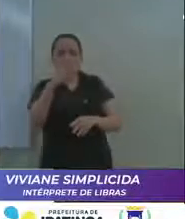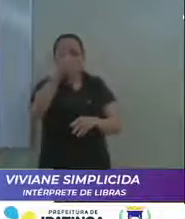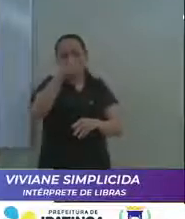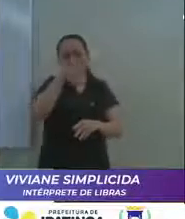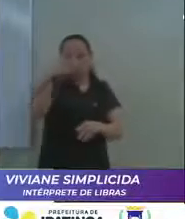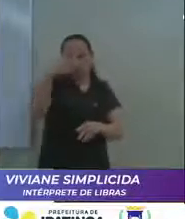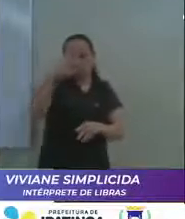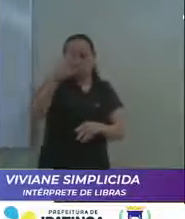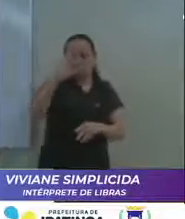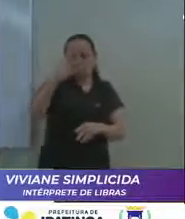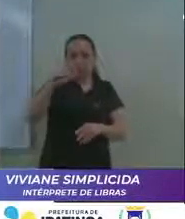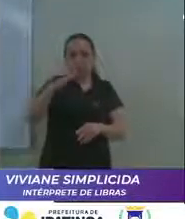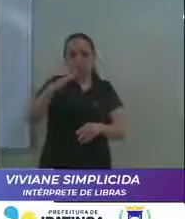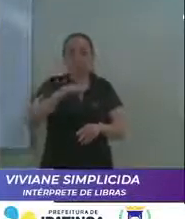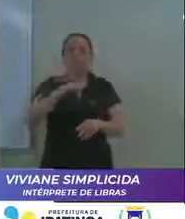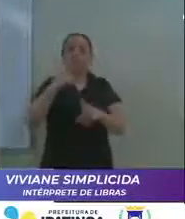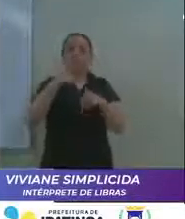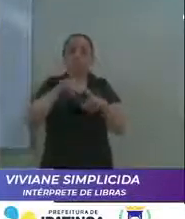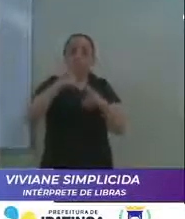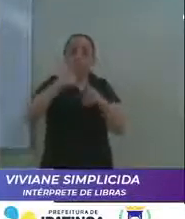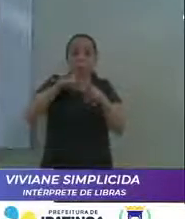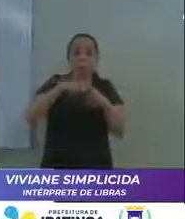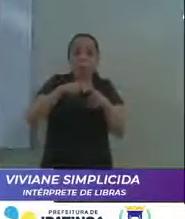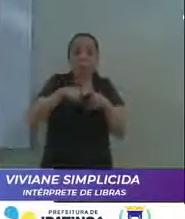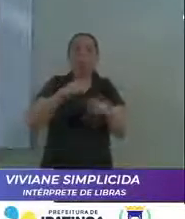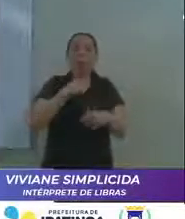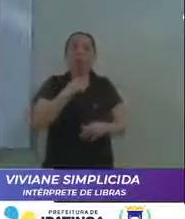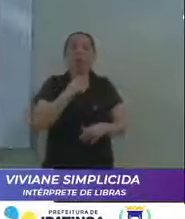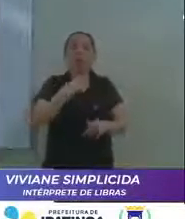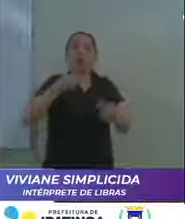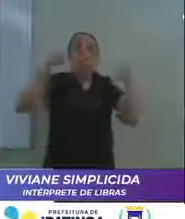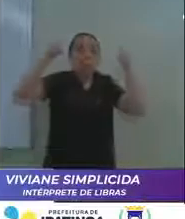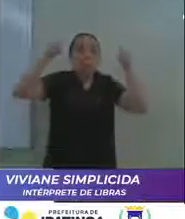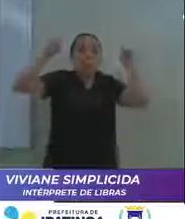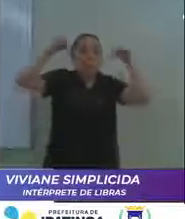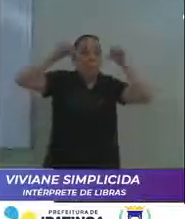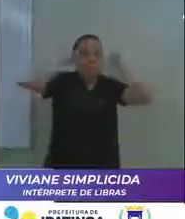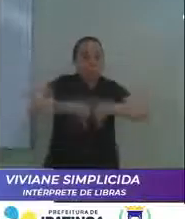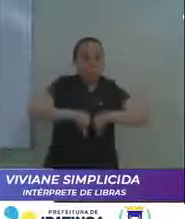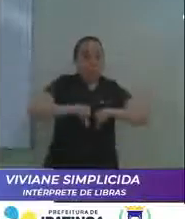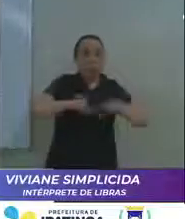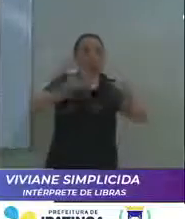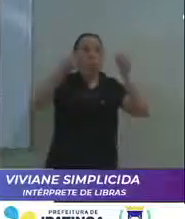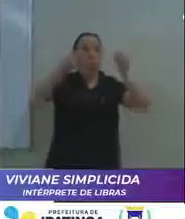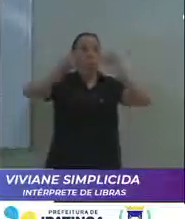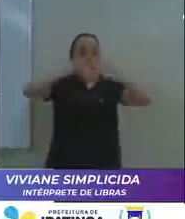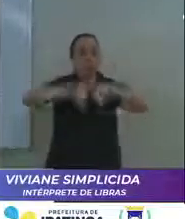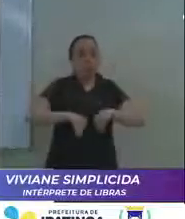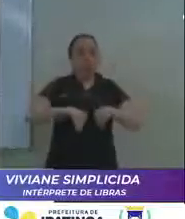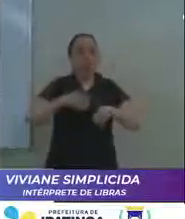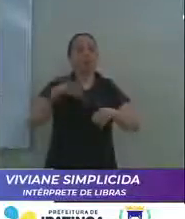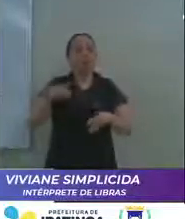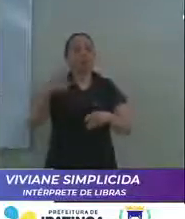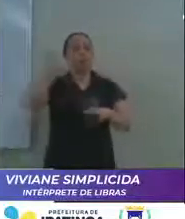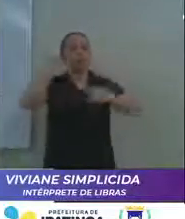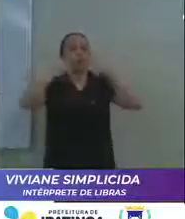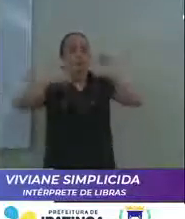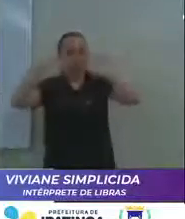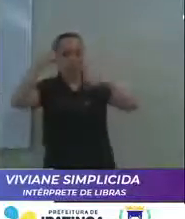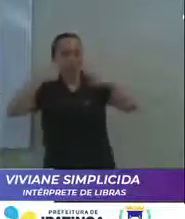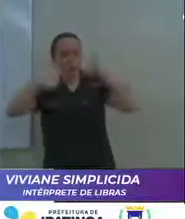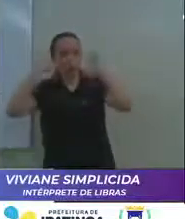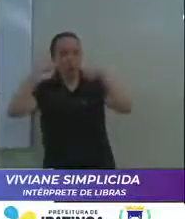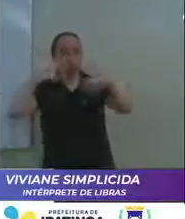já tiveram problema de voz ao longo da vida. Isso é muito, gente. E isso é preocupante, porque